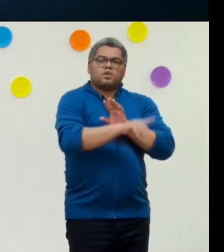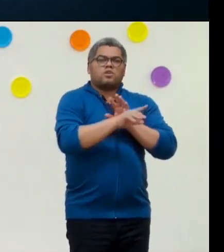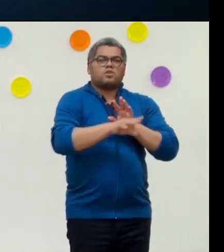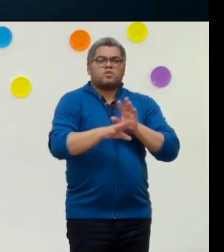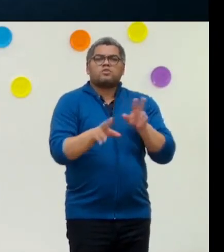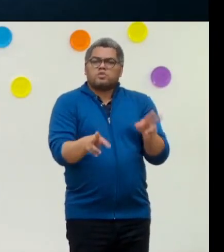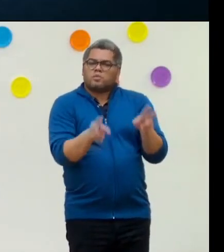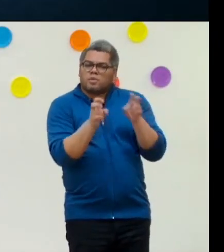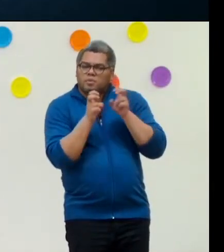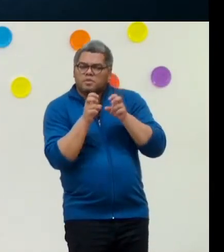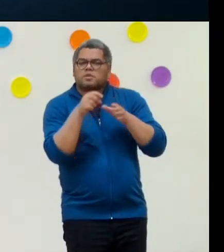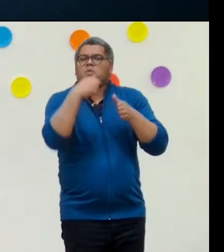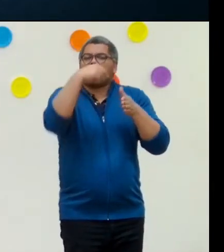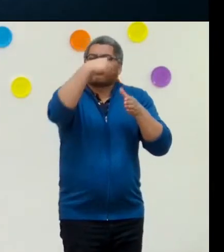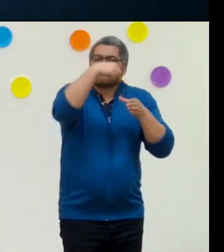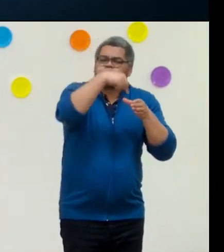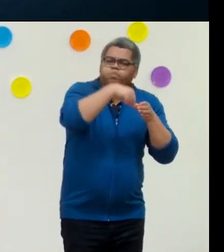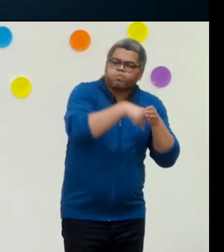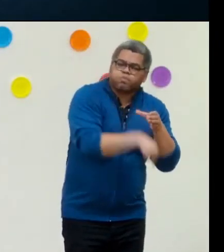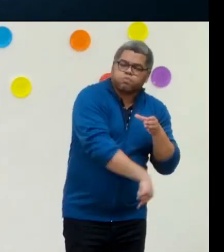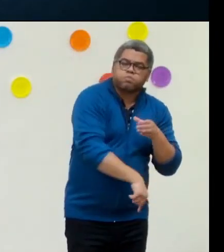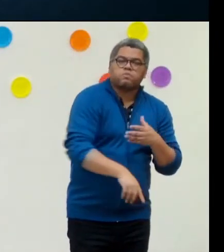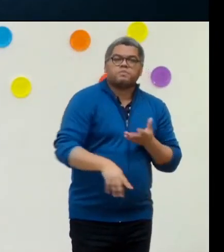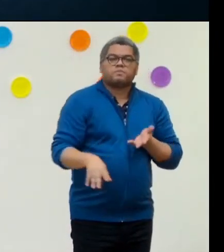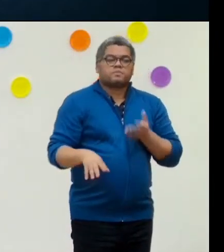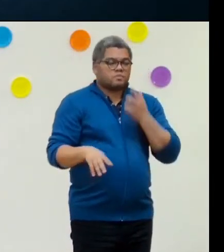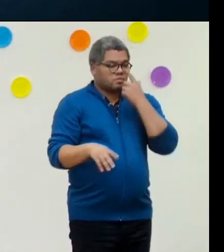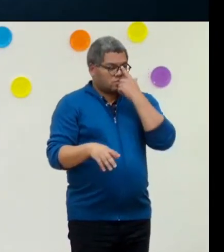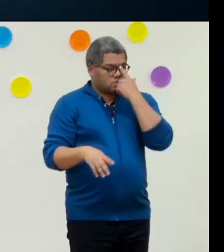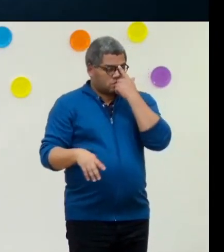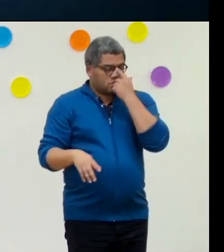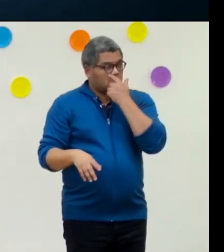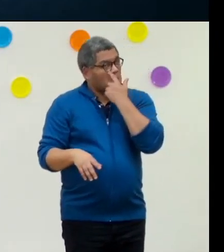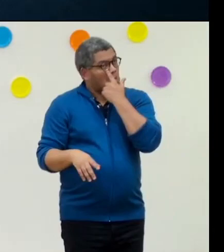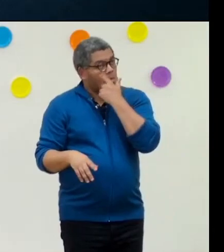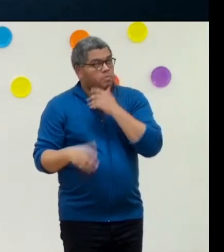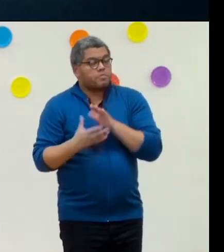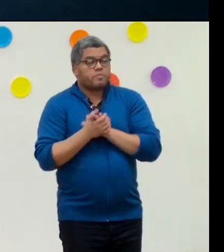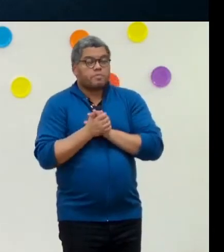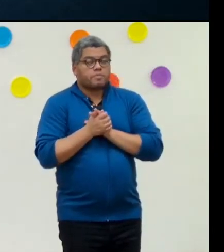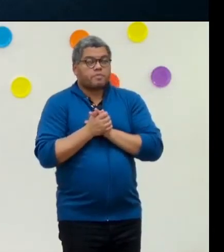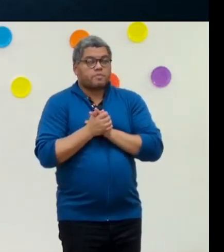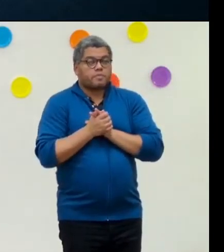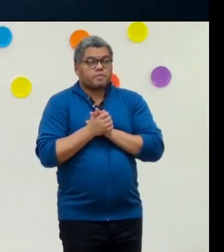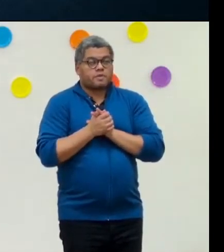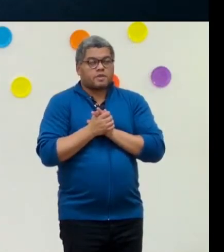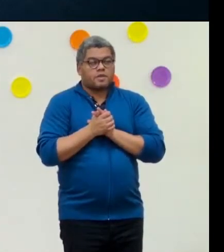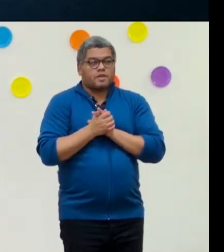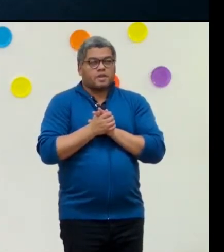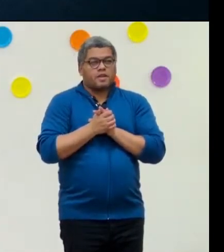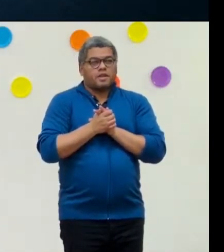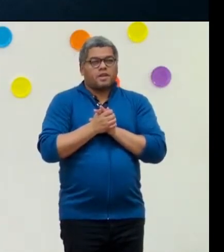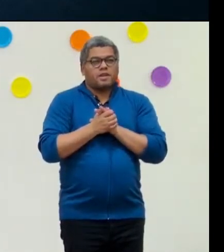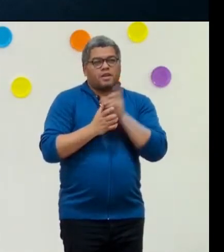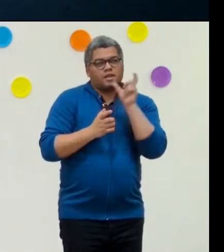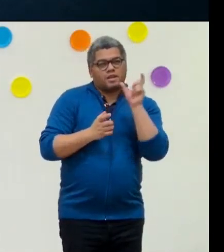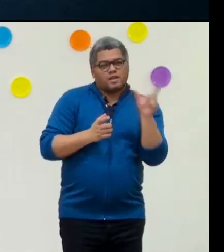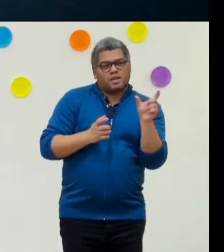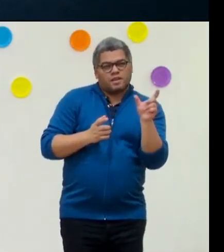que nós estamos envolvidos nesse mundo. Cartões de datas comemorativas para adúlteros. Já pensou nisso? Já pensaram